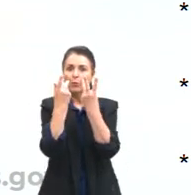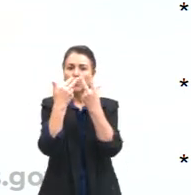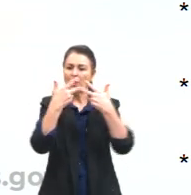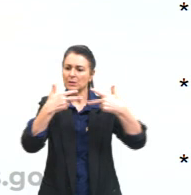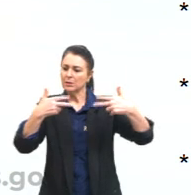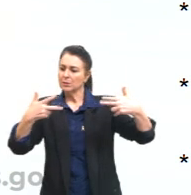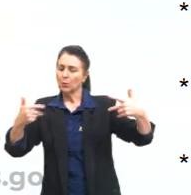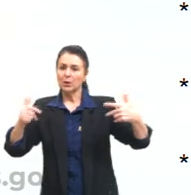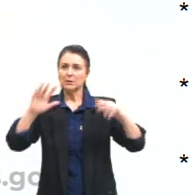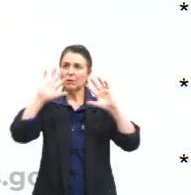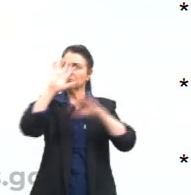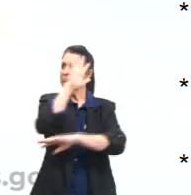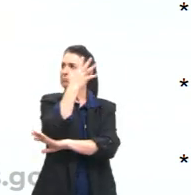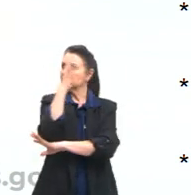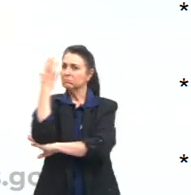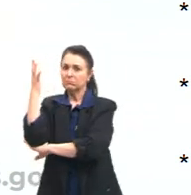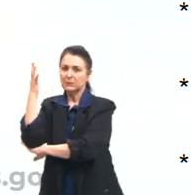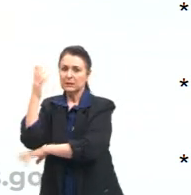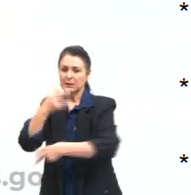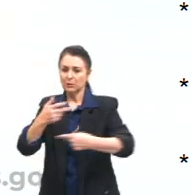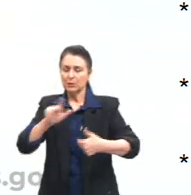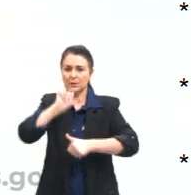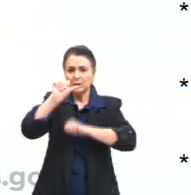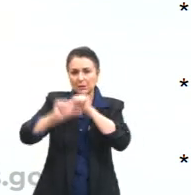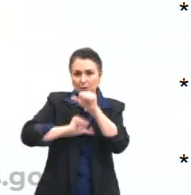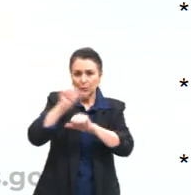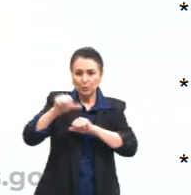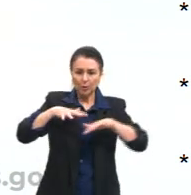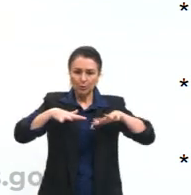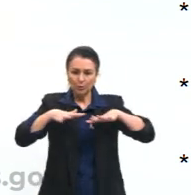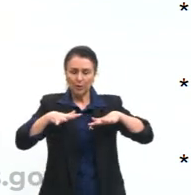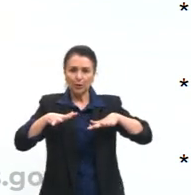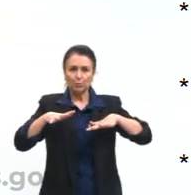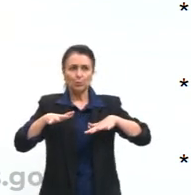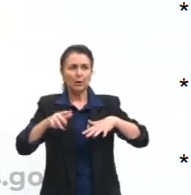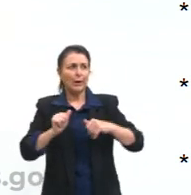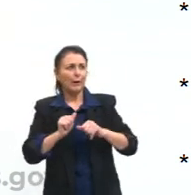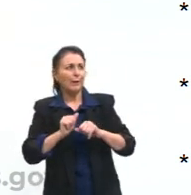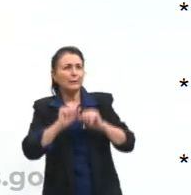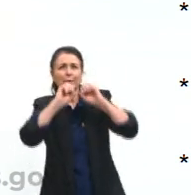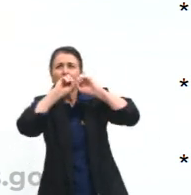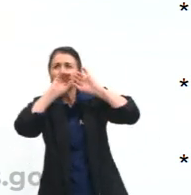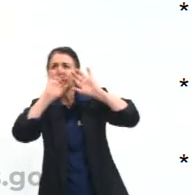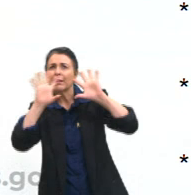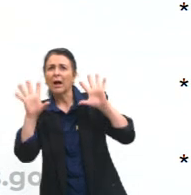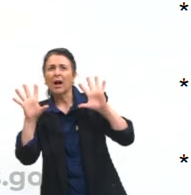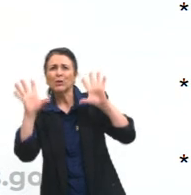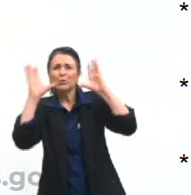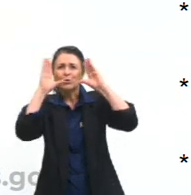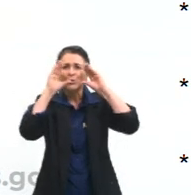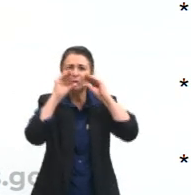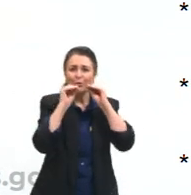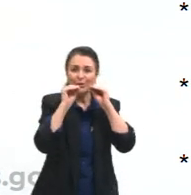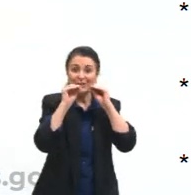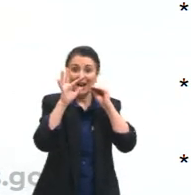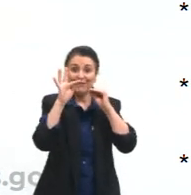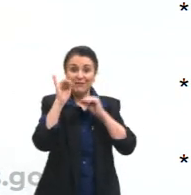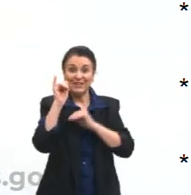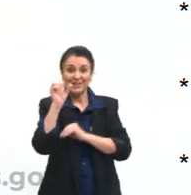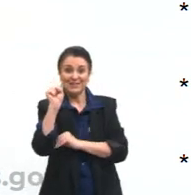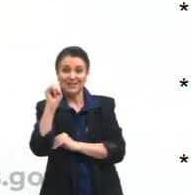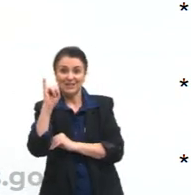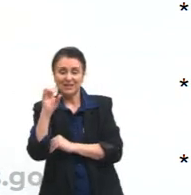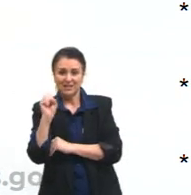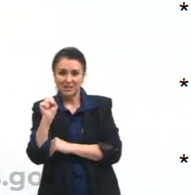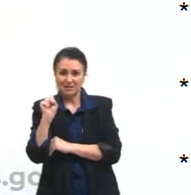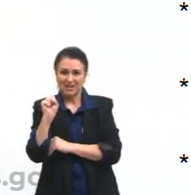nas suas variáveis portanto e pega o movimento dia noite que era essa fiz esse algo é